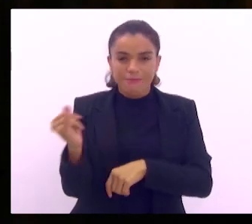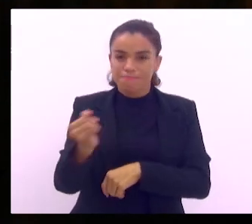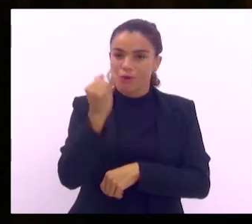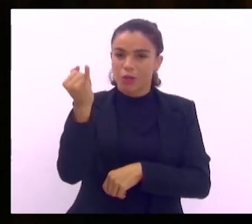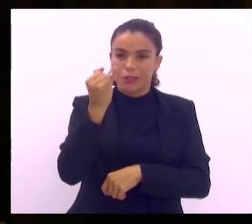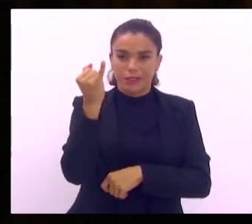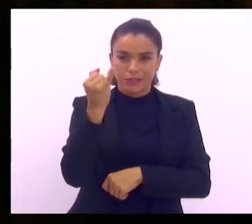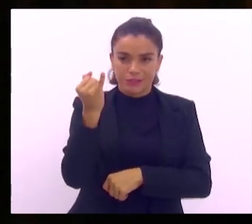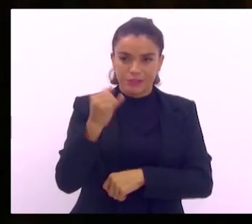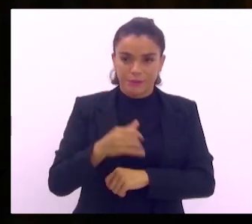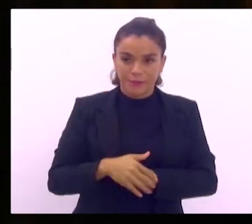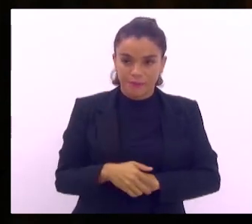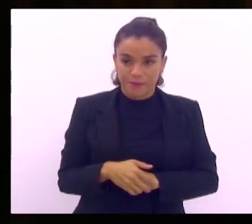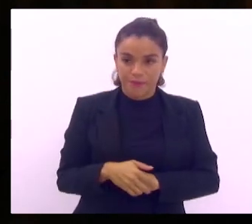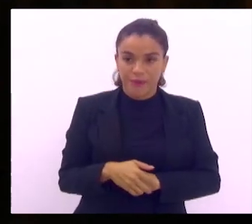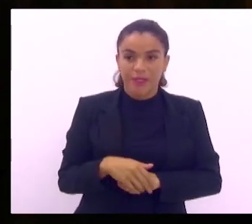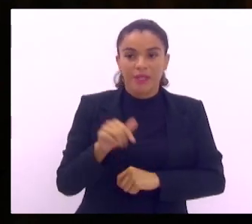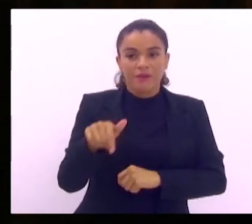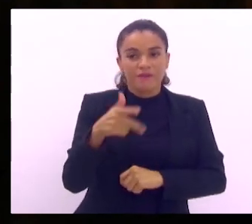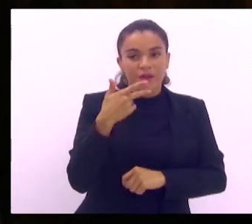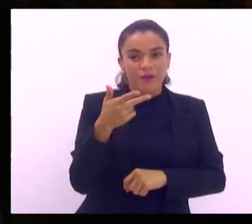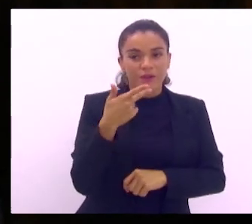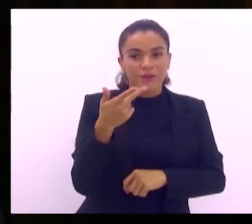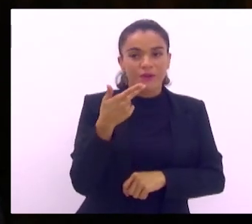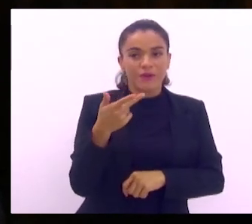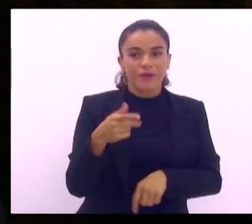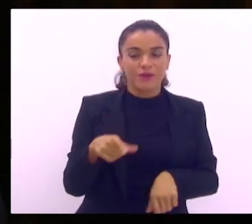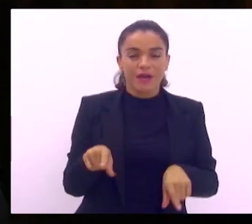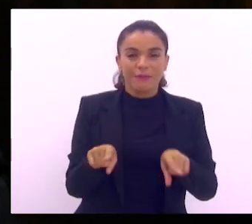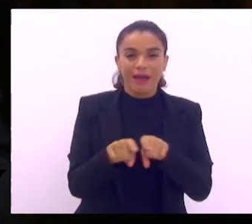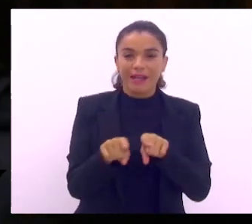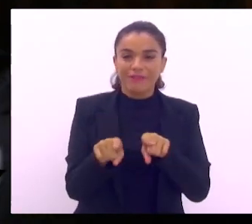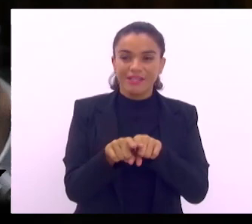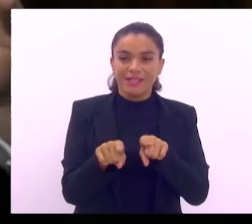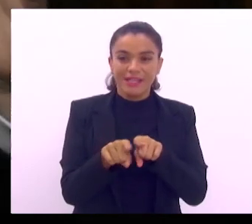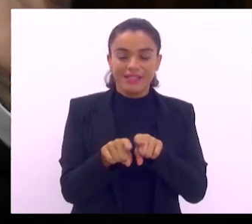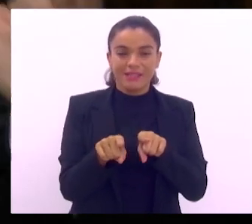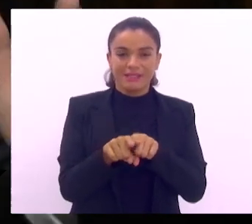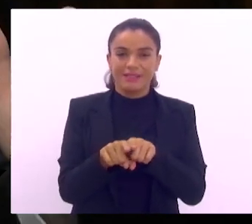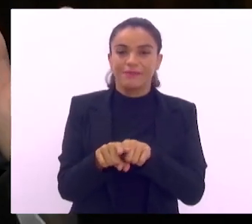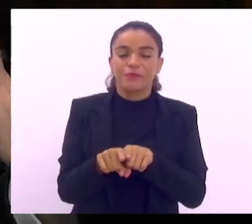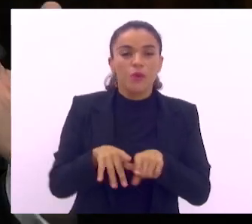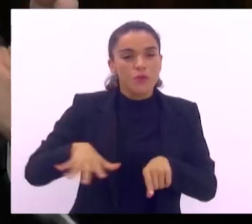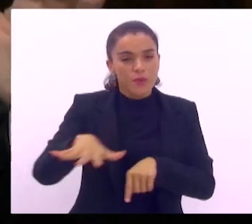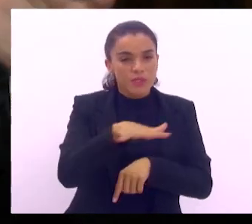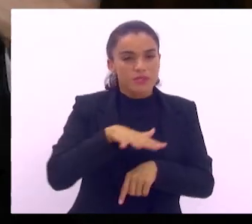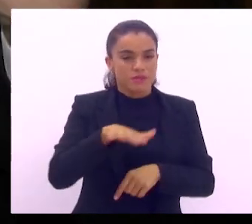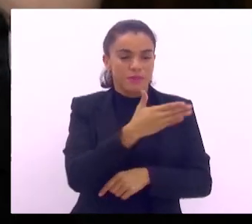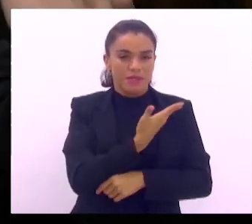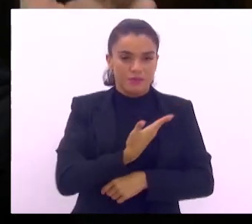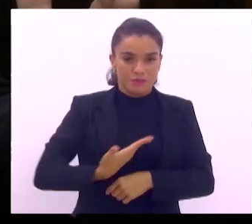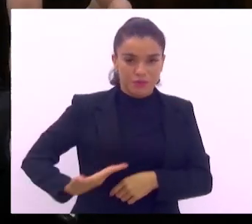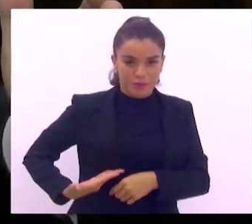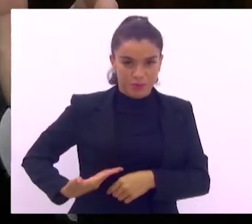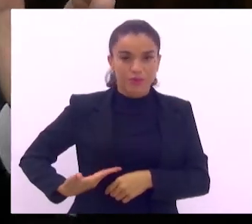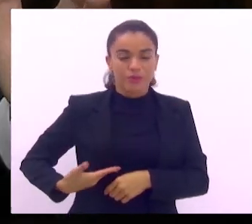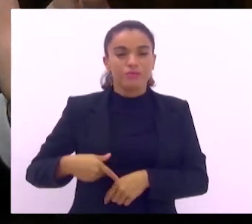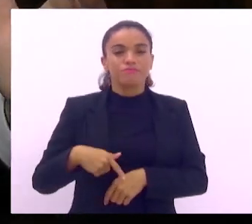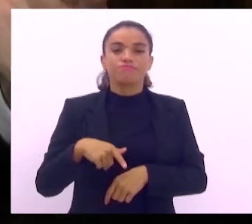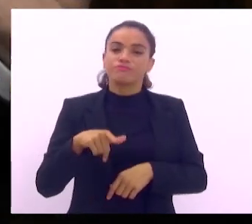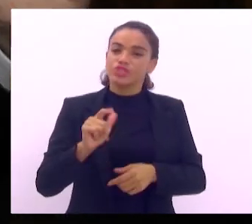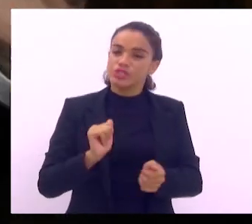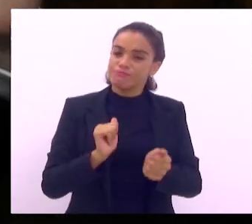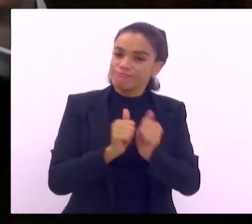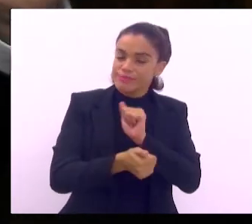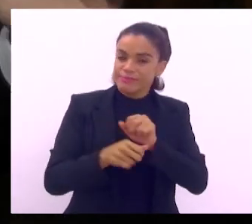importante. O senhor bem colocou, presidente Carlinhos, um espaço público, um estádio de atletismo